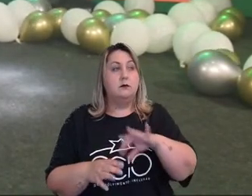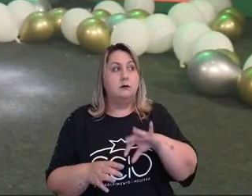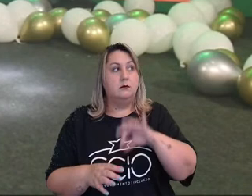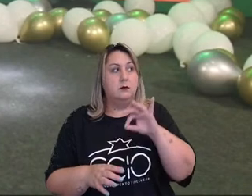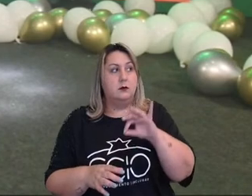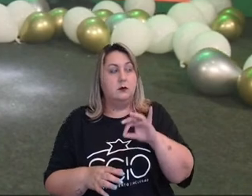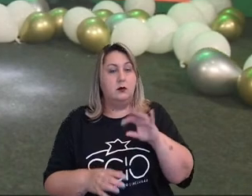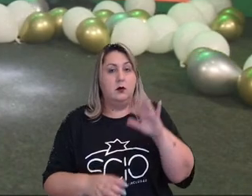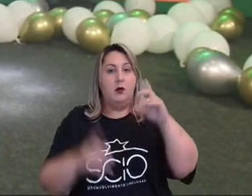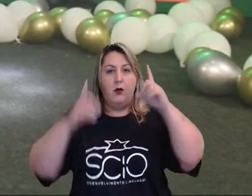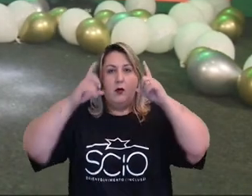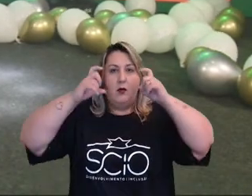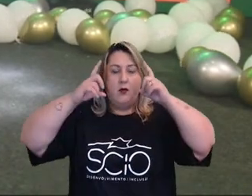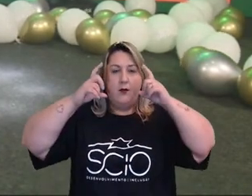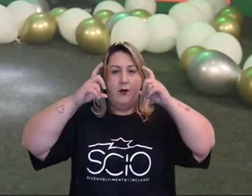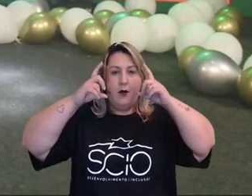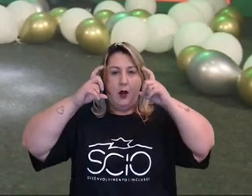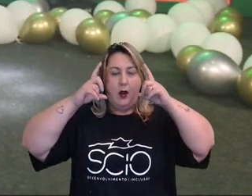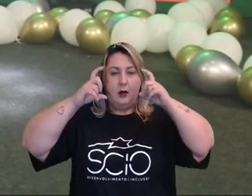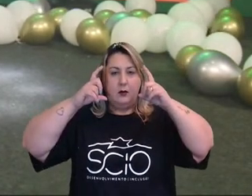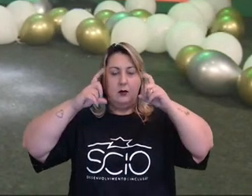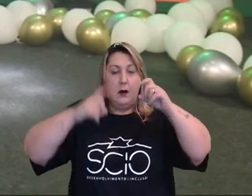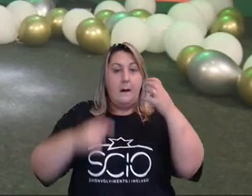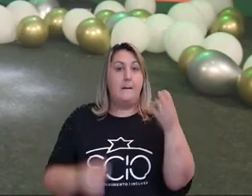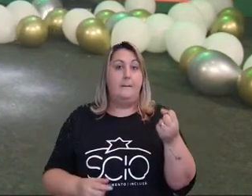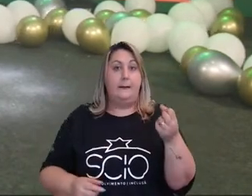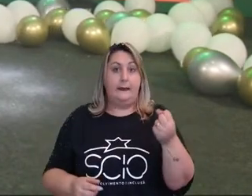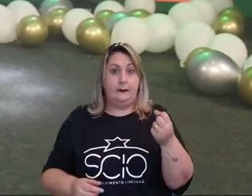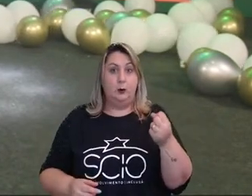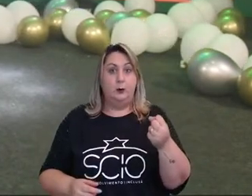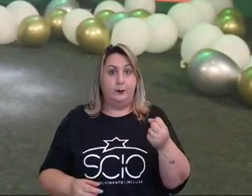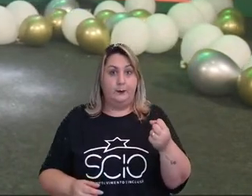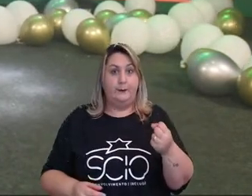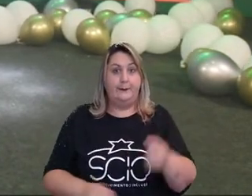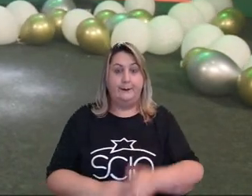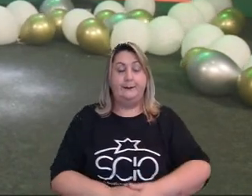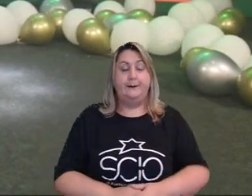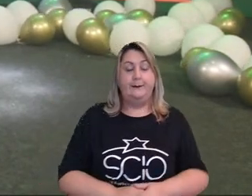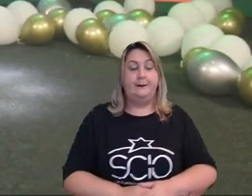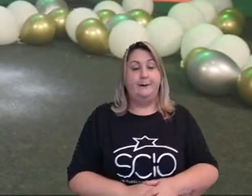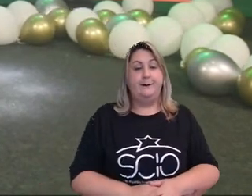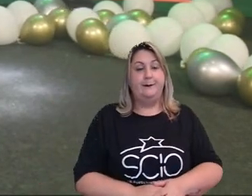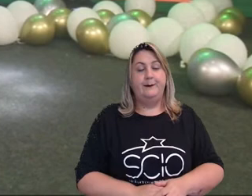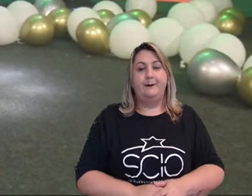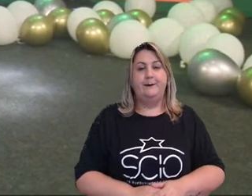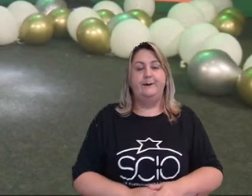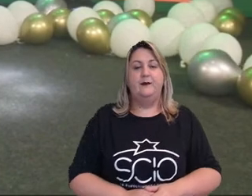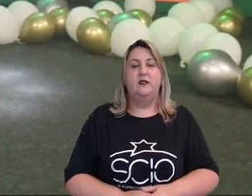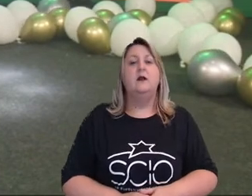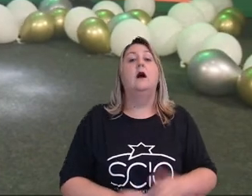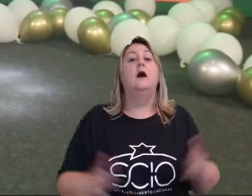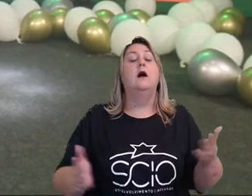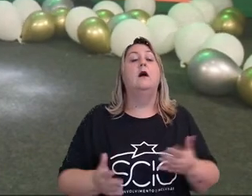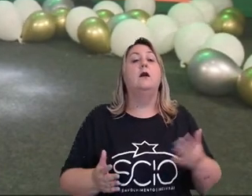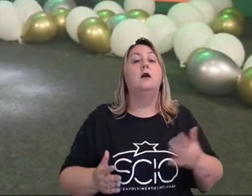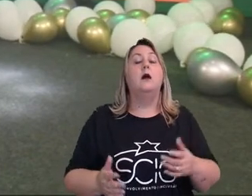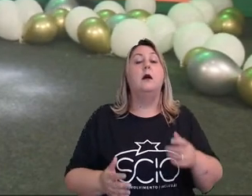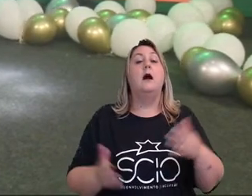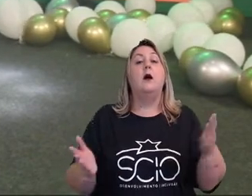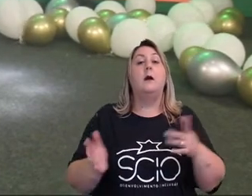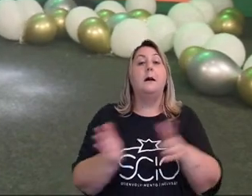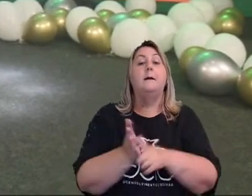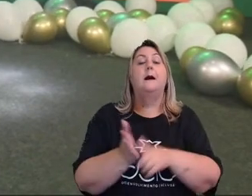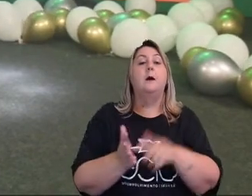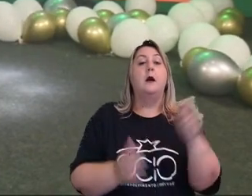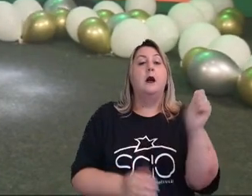categoria foto, papelzinho... Branco. Ah, combinamos isso aí. Olha só. Combinamos. Vamos lá então. Papelzinho